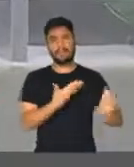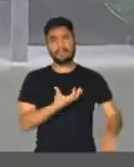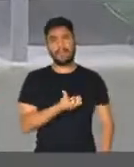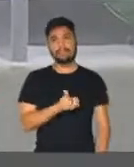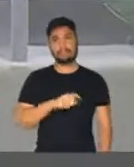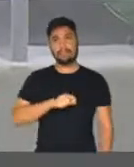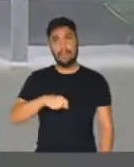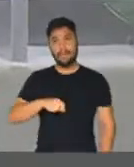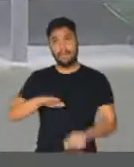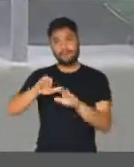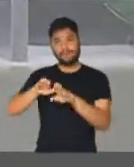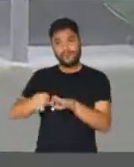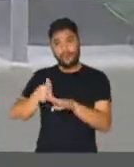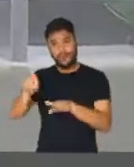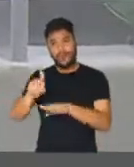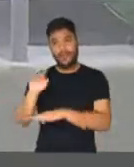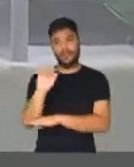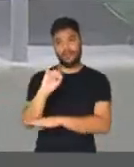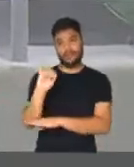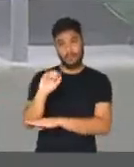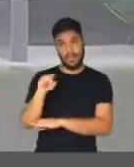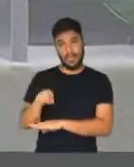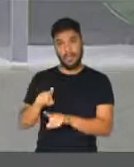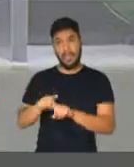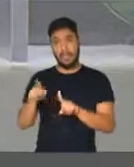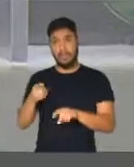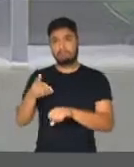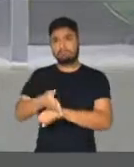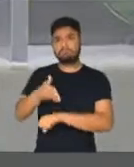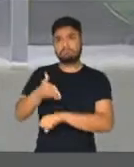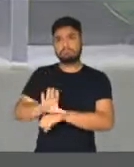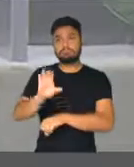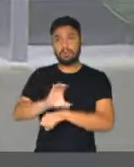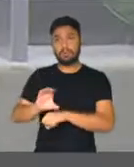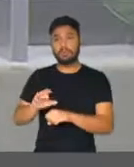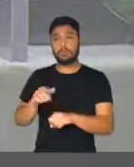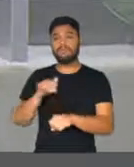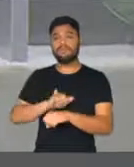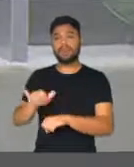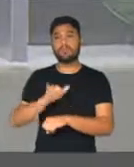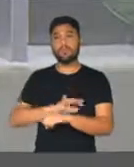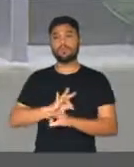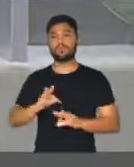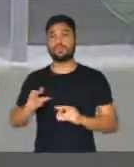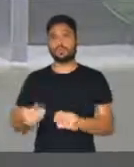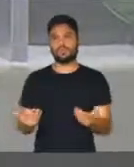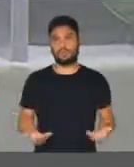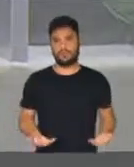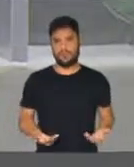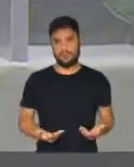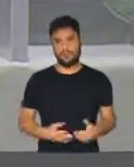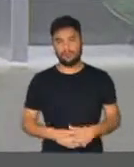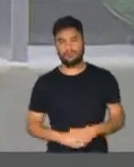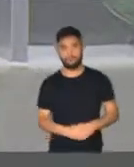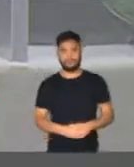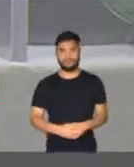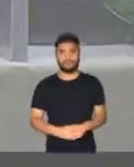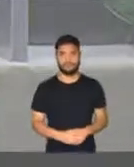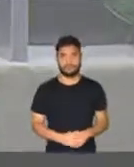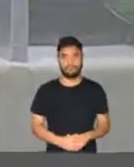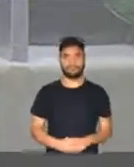na Itália e não frequentou o curso. Foi aberto um